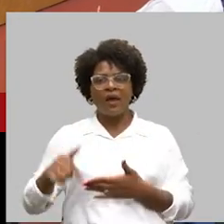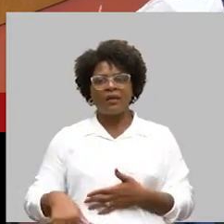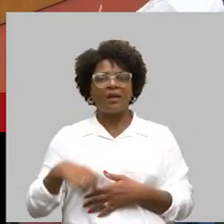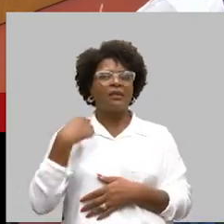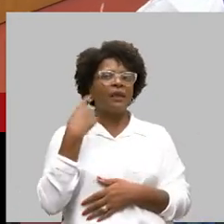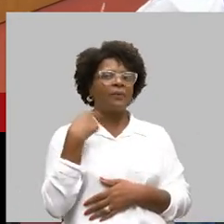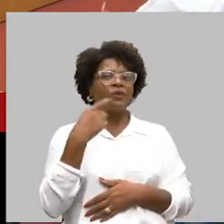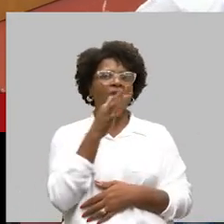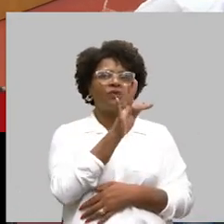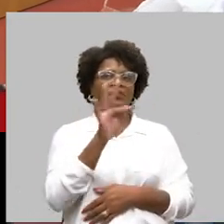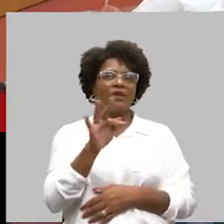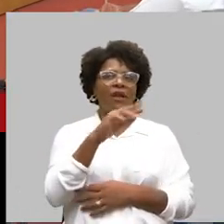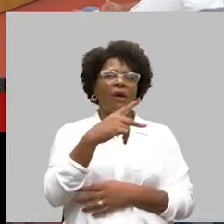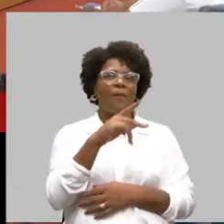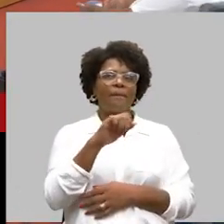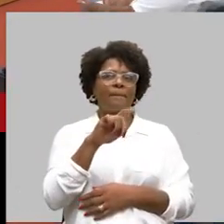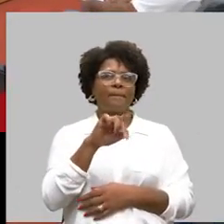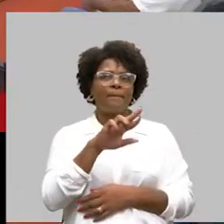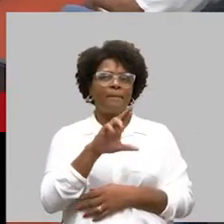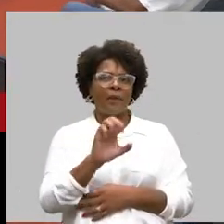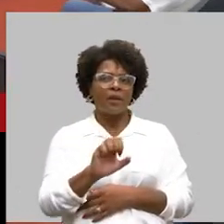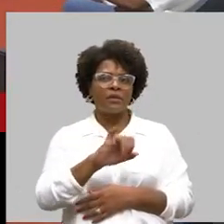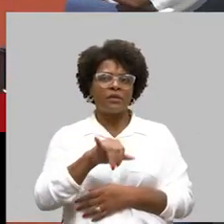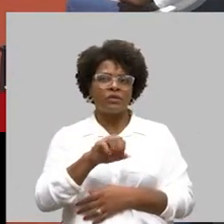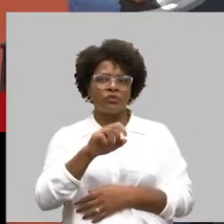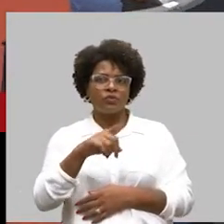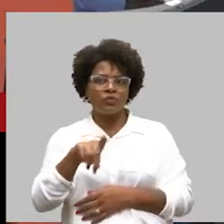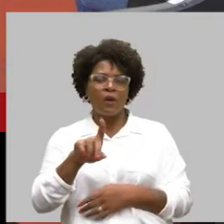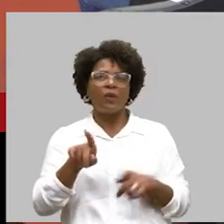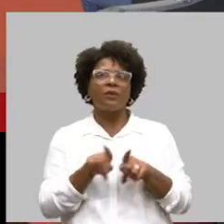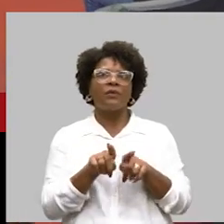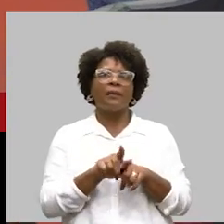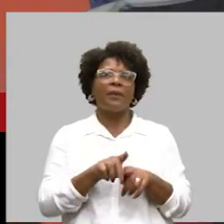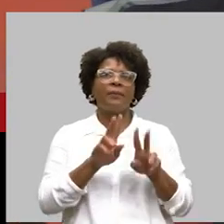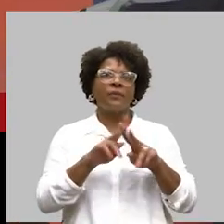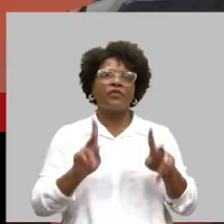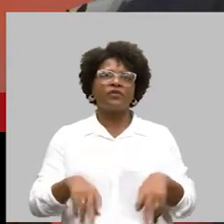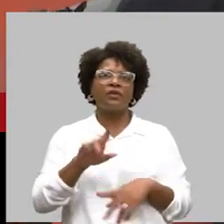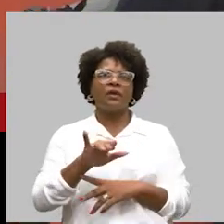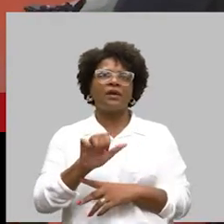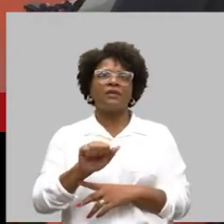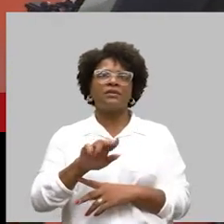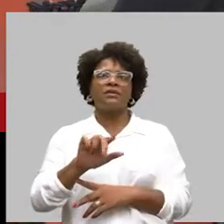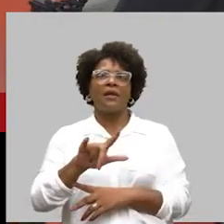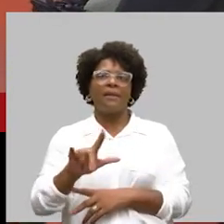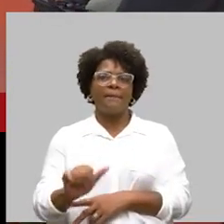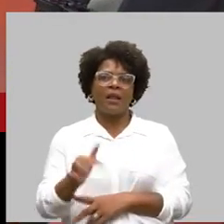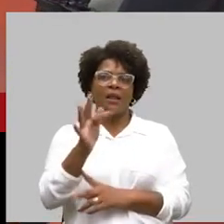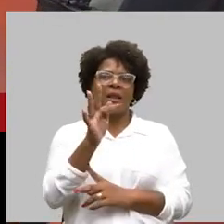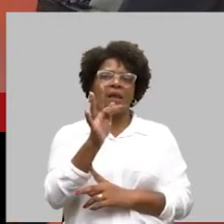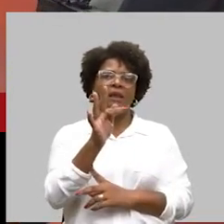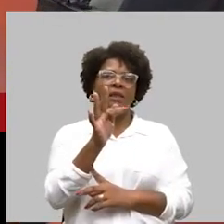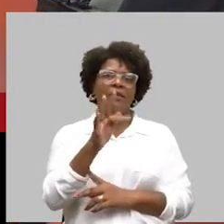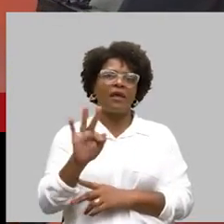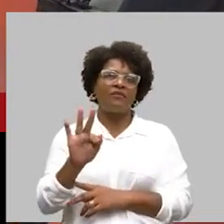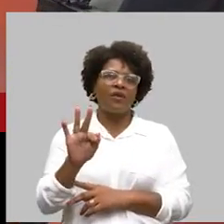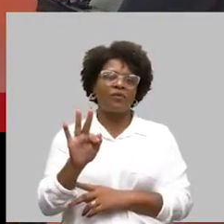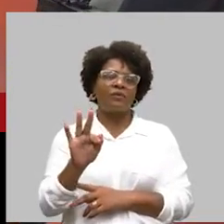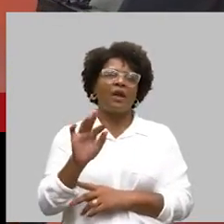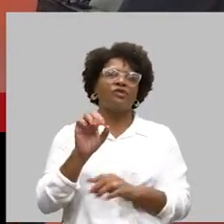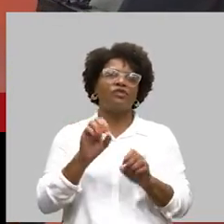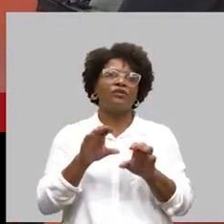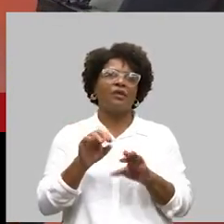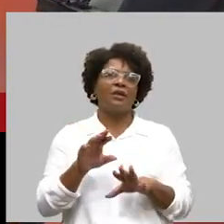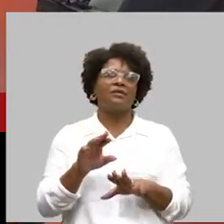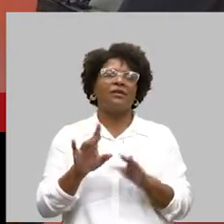professora Isabel que é da faculdade de educação da UFMG por gentileza para compor também a nossa mesa de abertura então